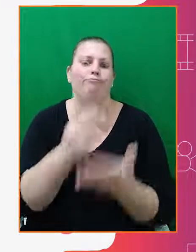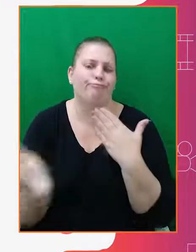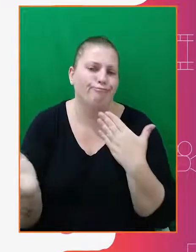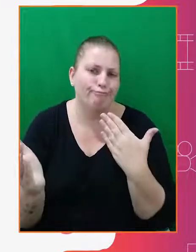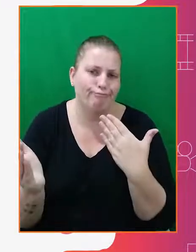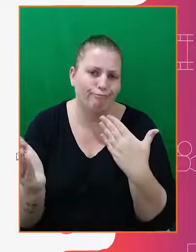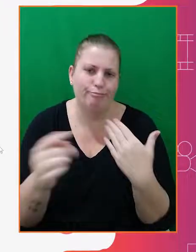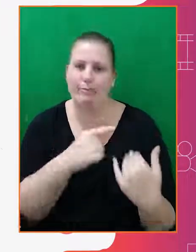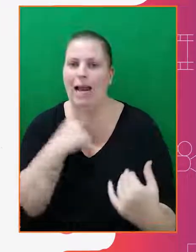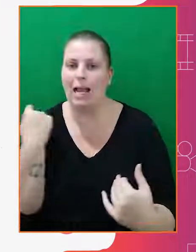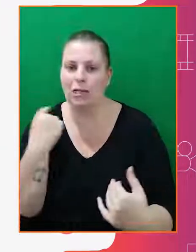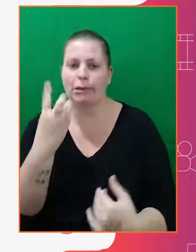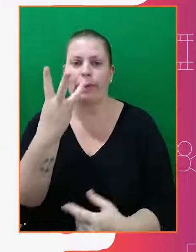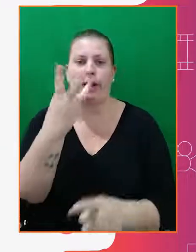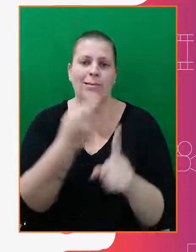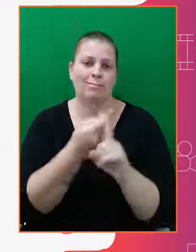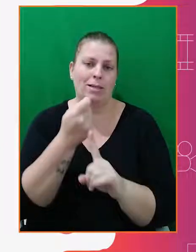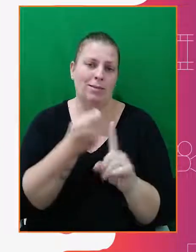meses.